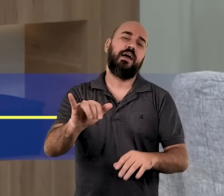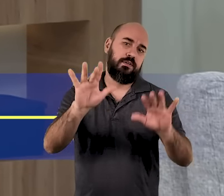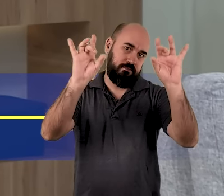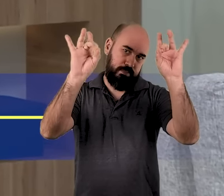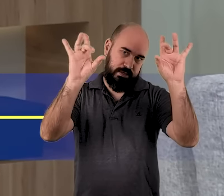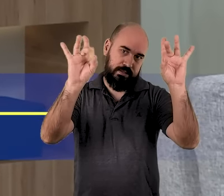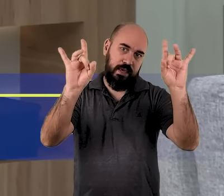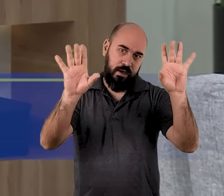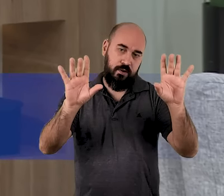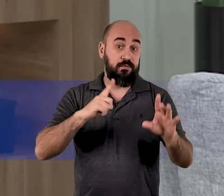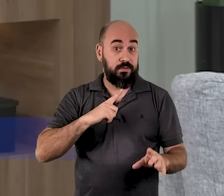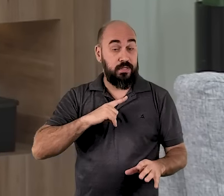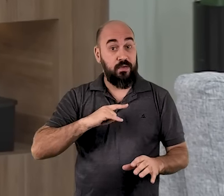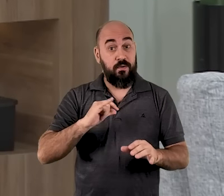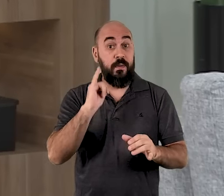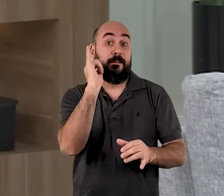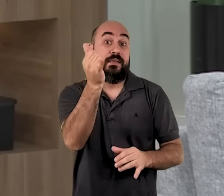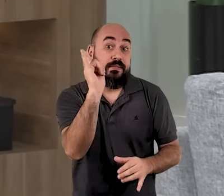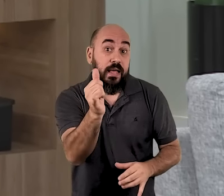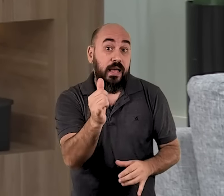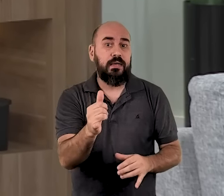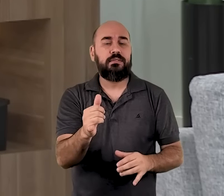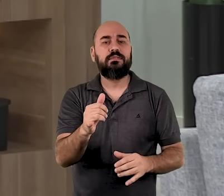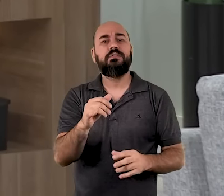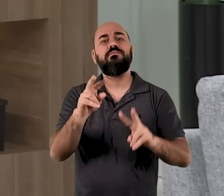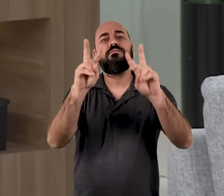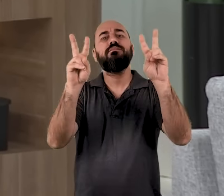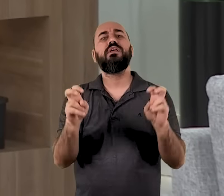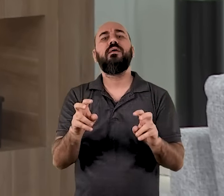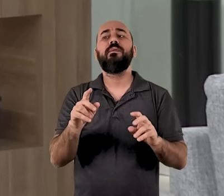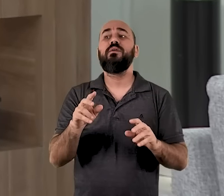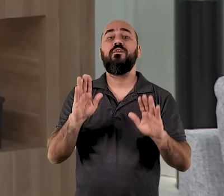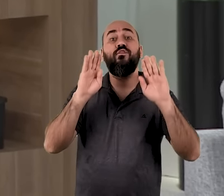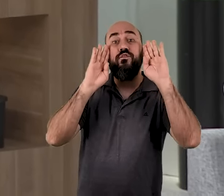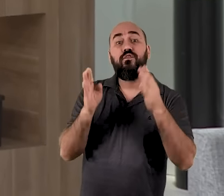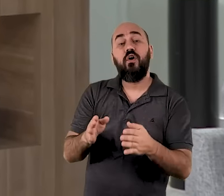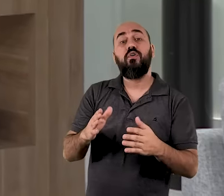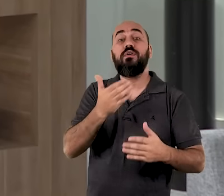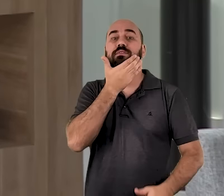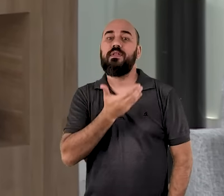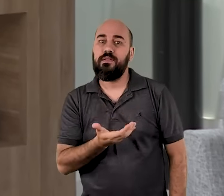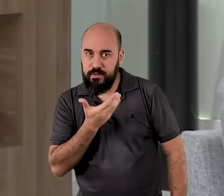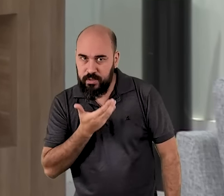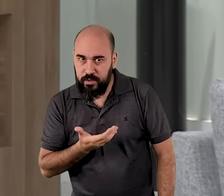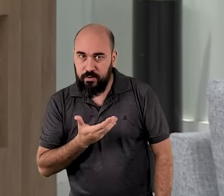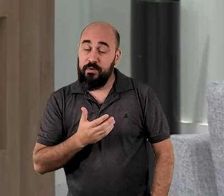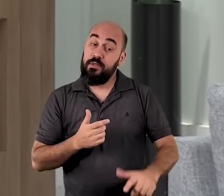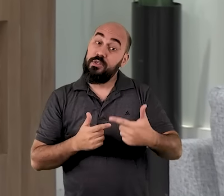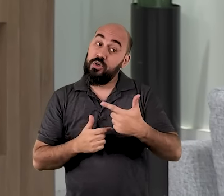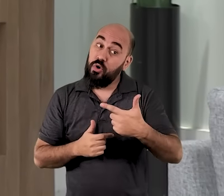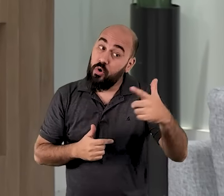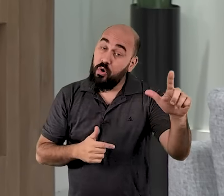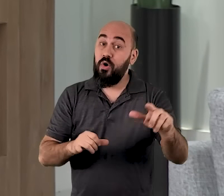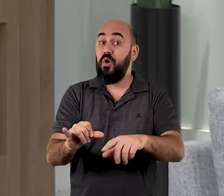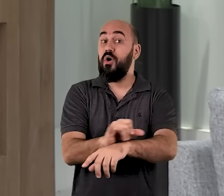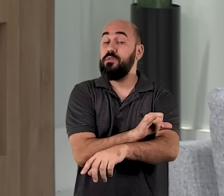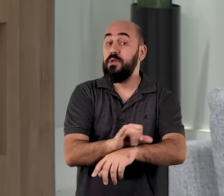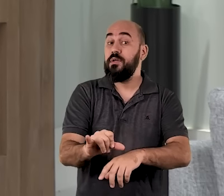Nós teremos uma mensagem relacionada ao tema do Natal e outra mensagem apropriada para